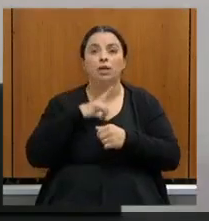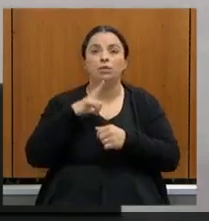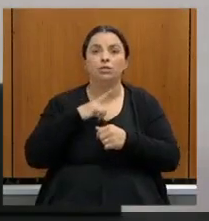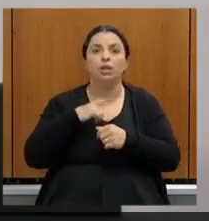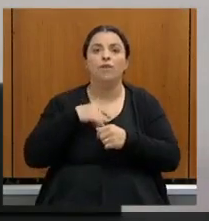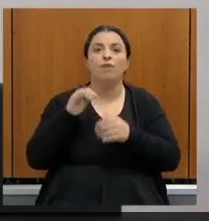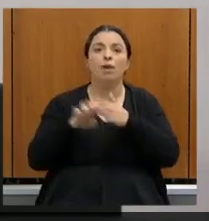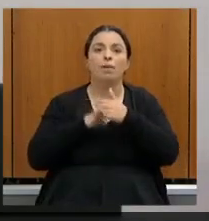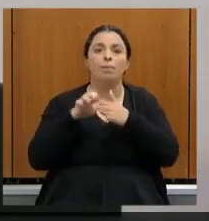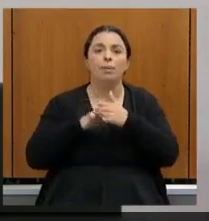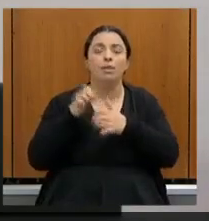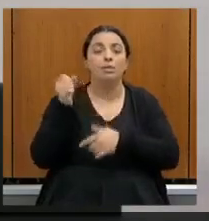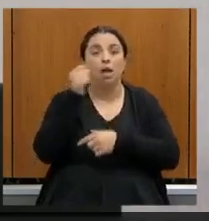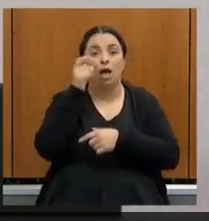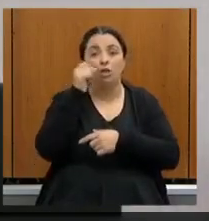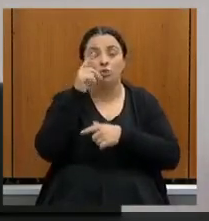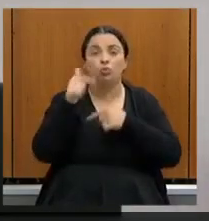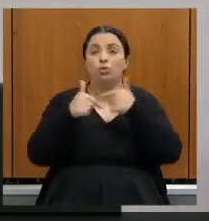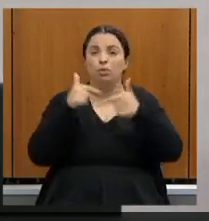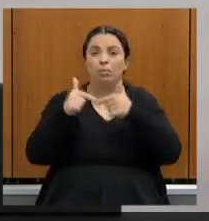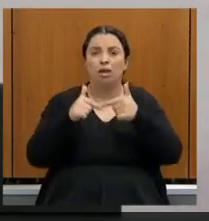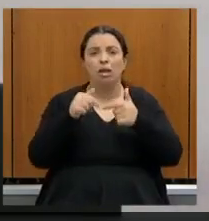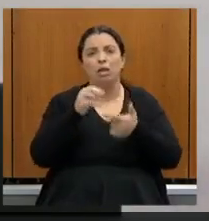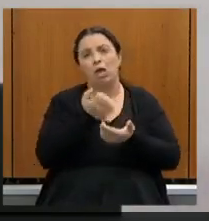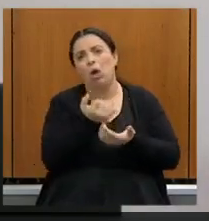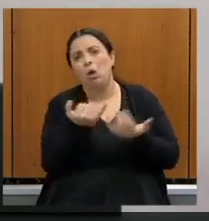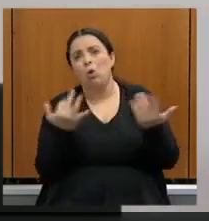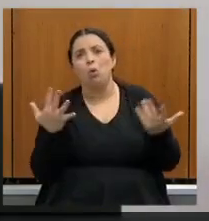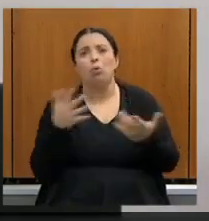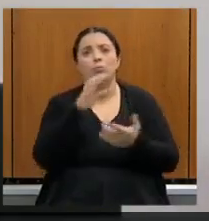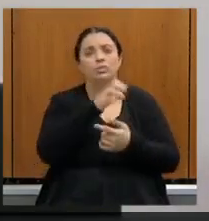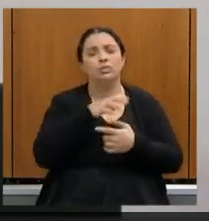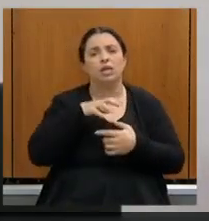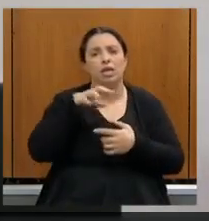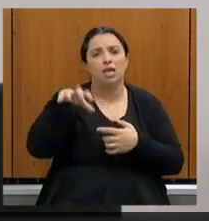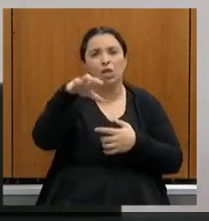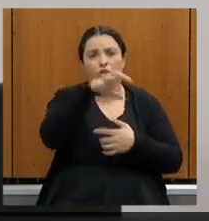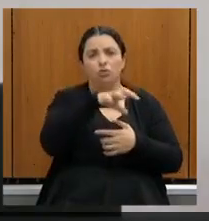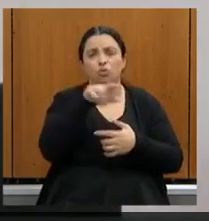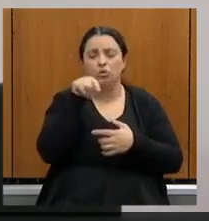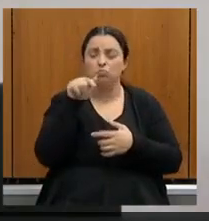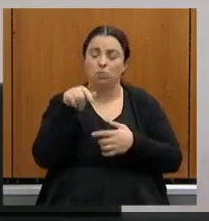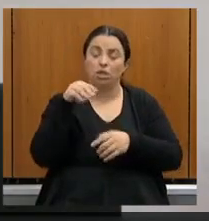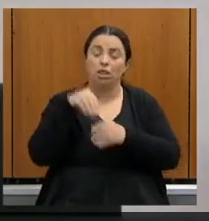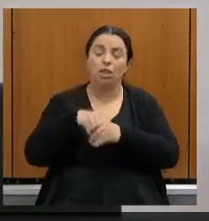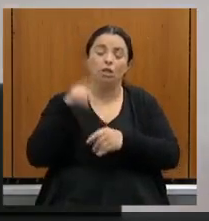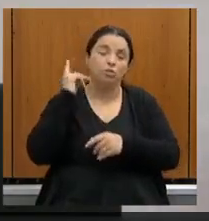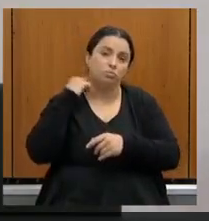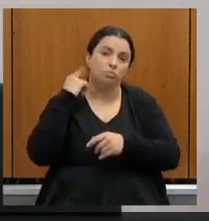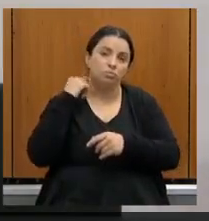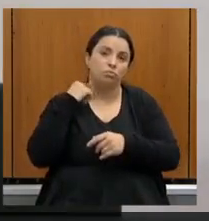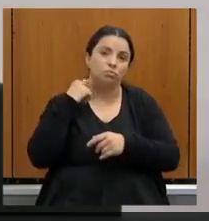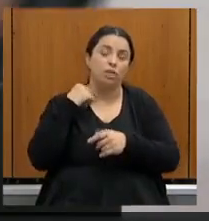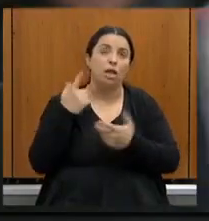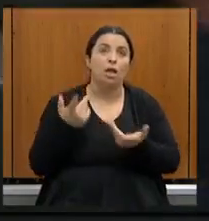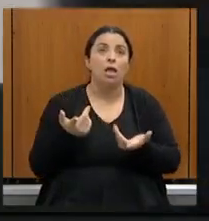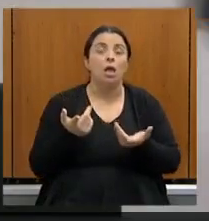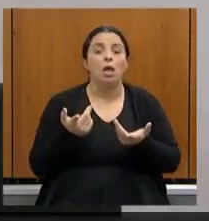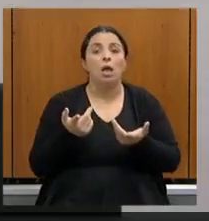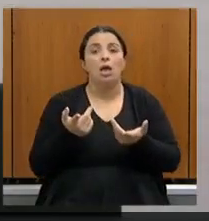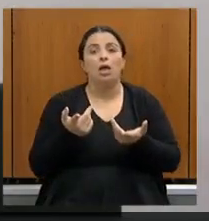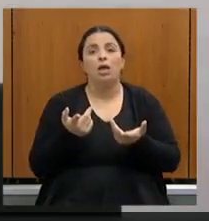várias regiões do estado oferecendo vários voos durante os anos anteriores